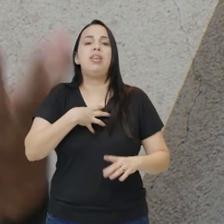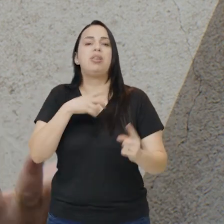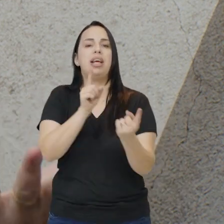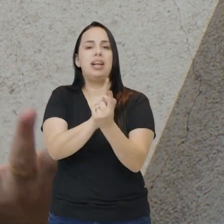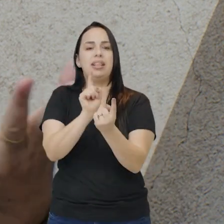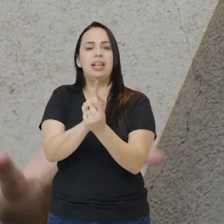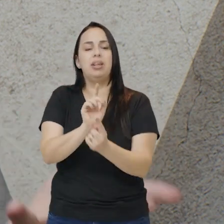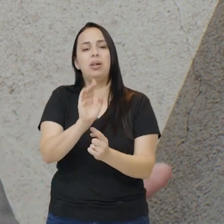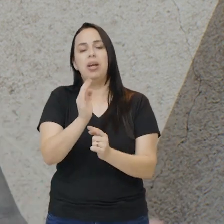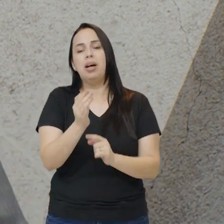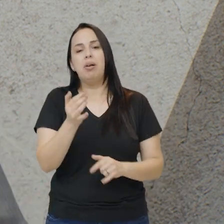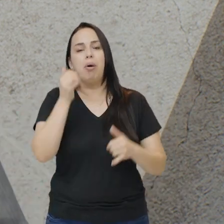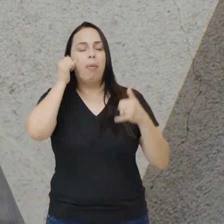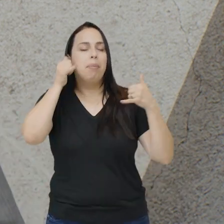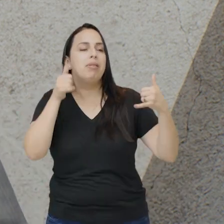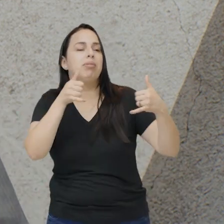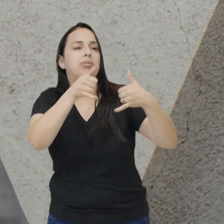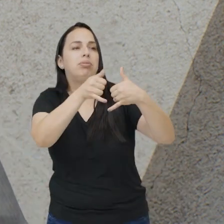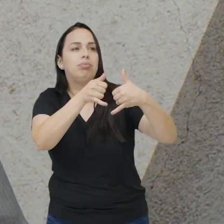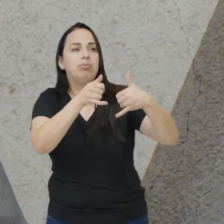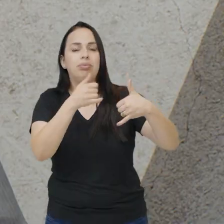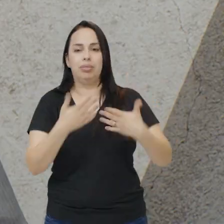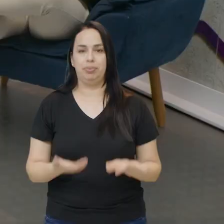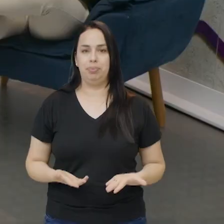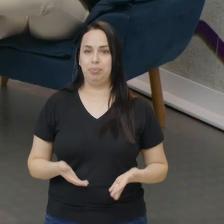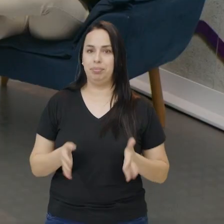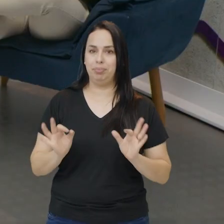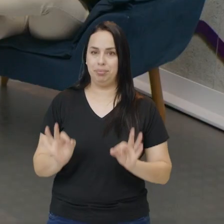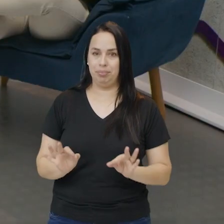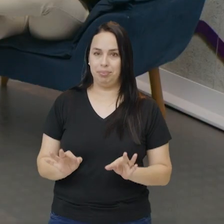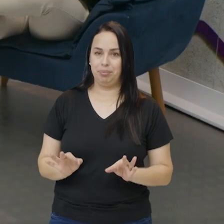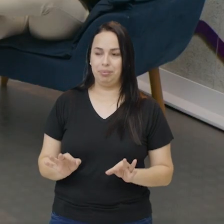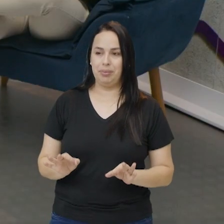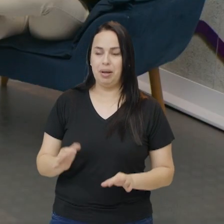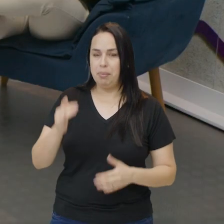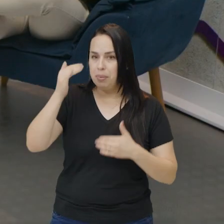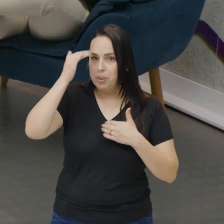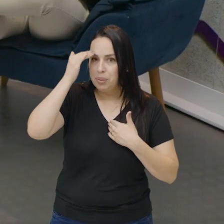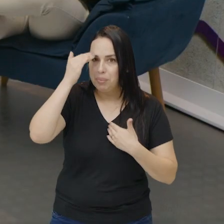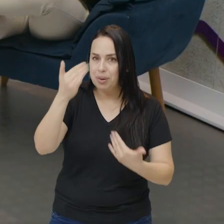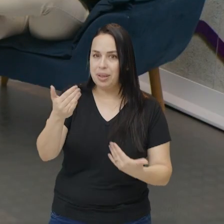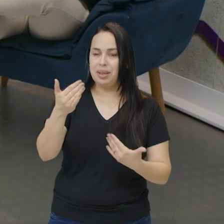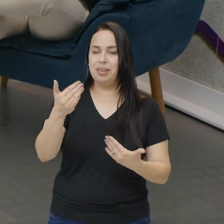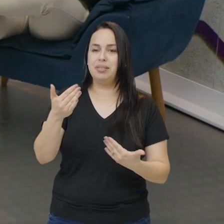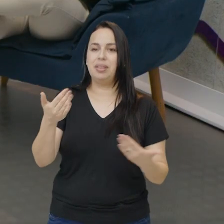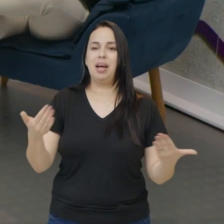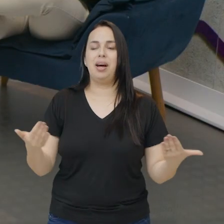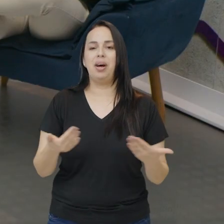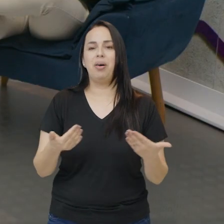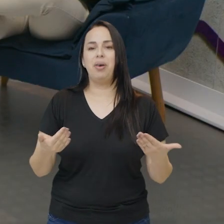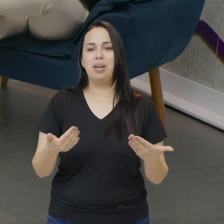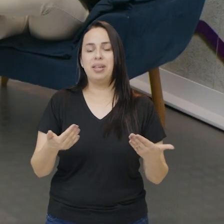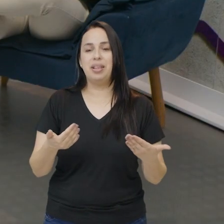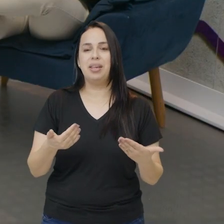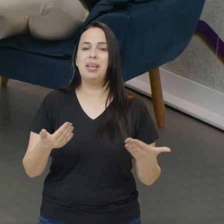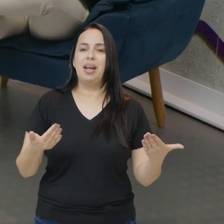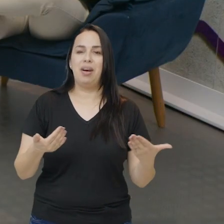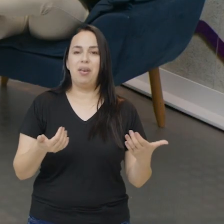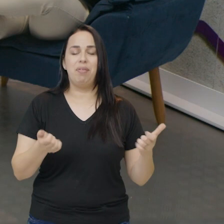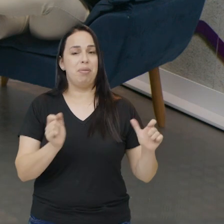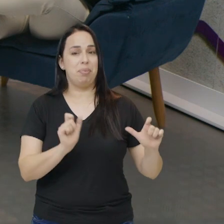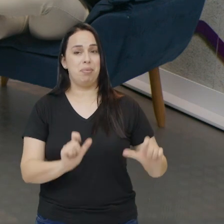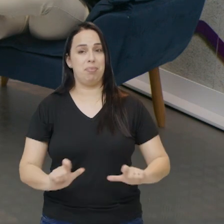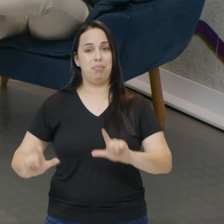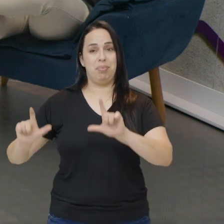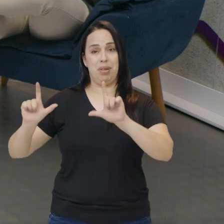tratando com outro ser humano que está ali do outro lado da linha. É isso aí, professor. E olha, muito obrigado. A gente vai ainda, antes